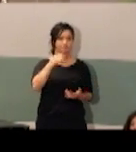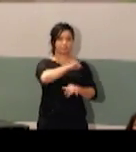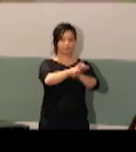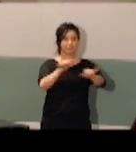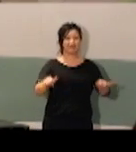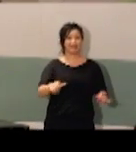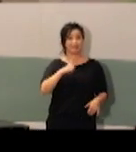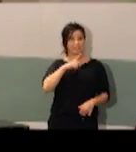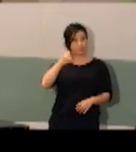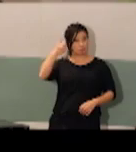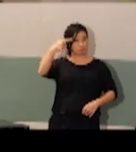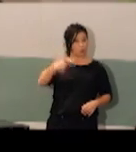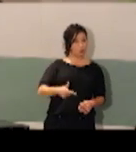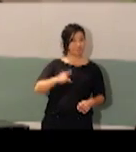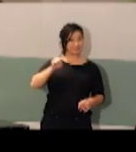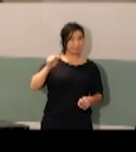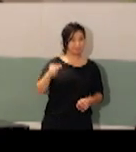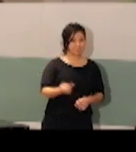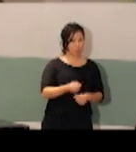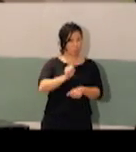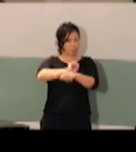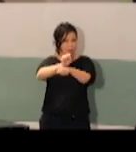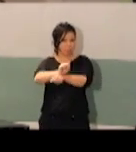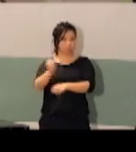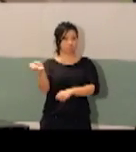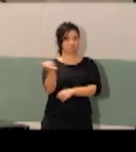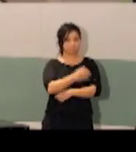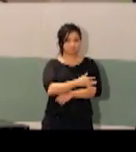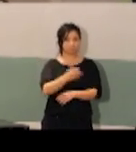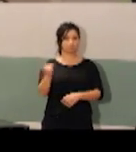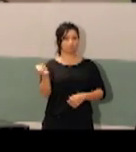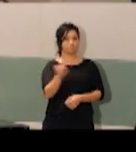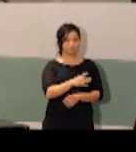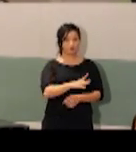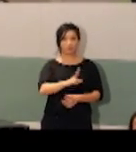sendo emplacados aqui no Distrito Federal, nós vamos